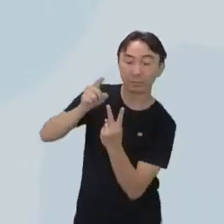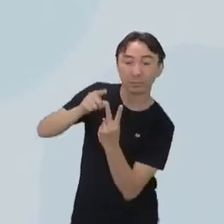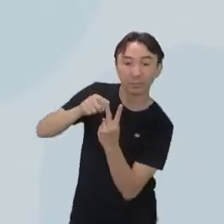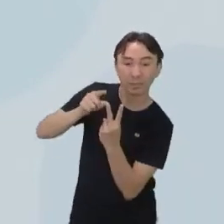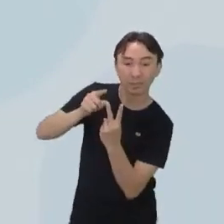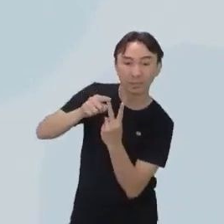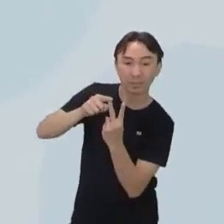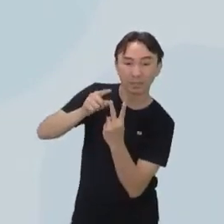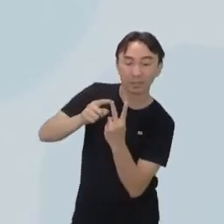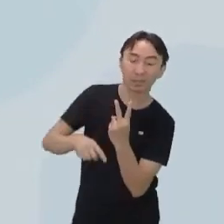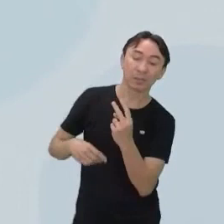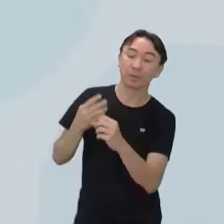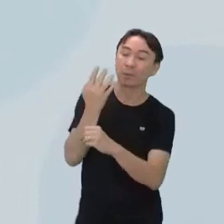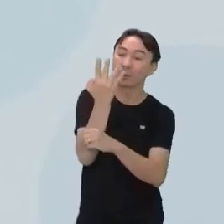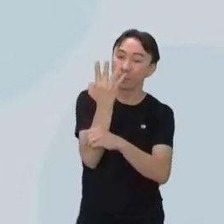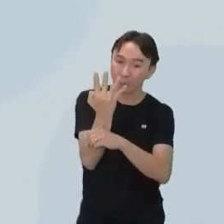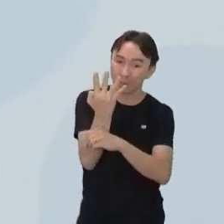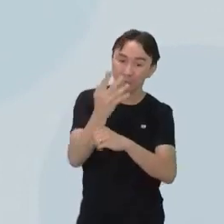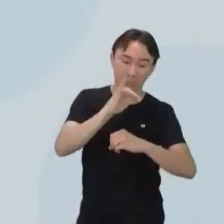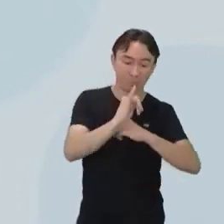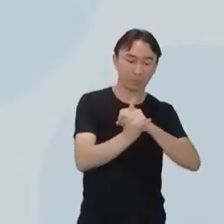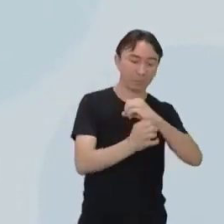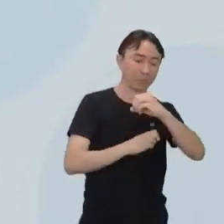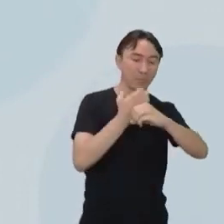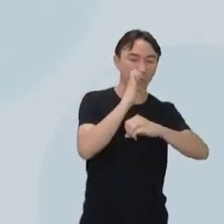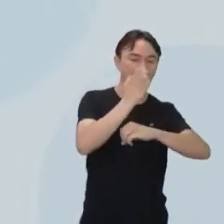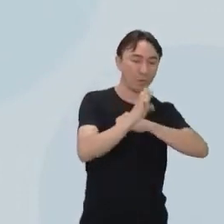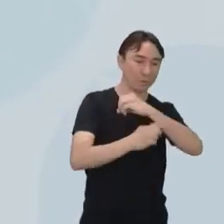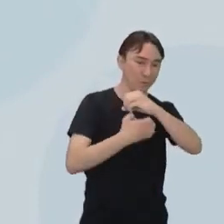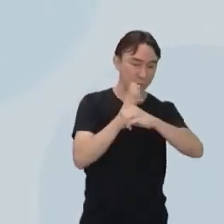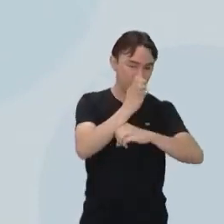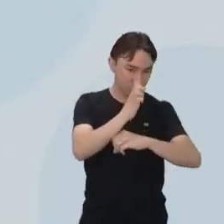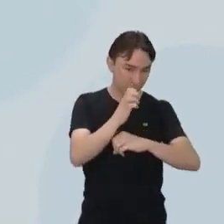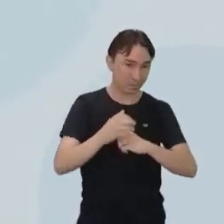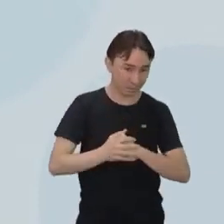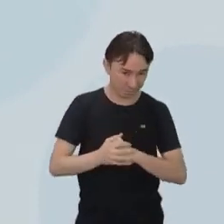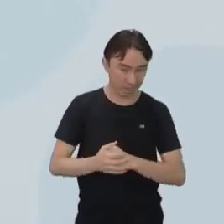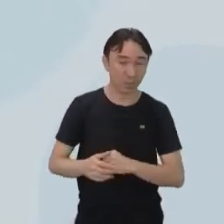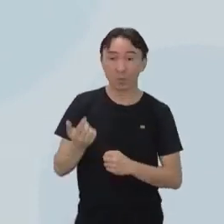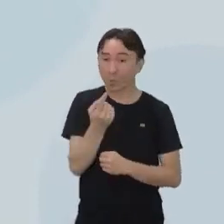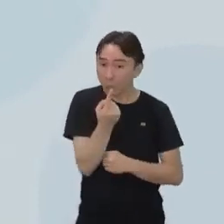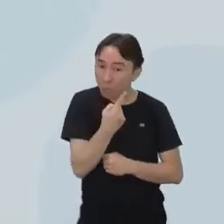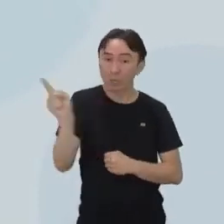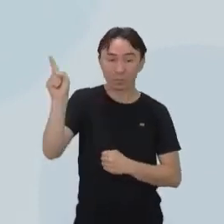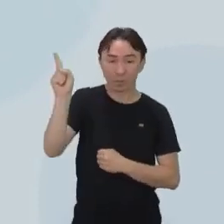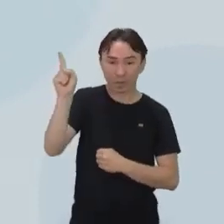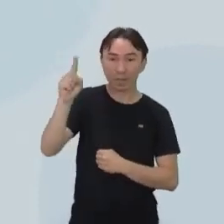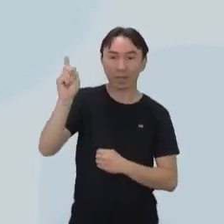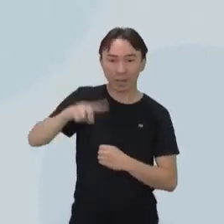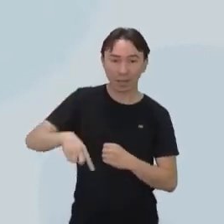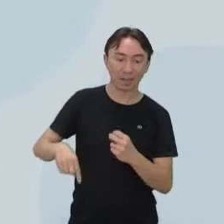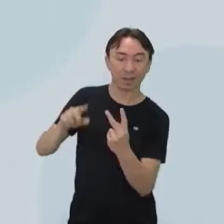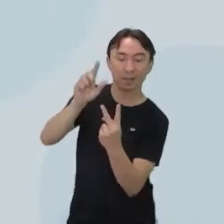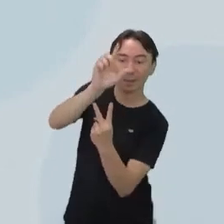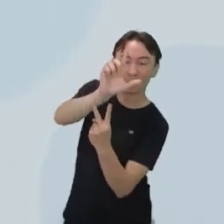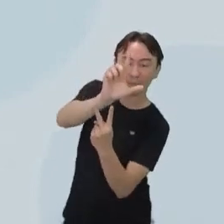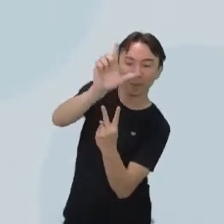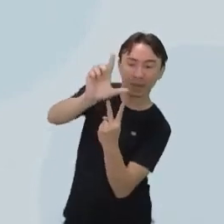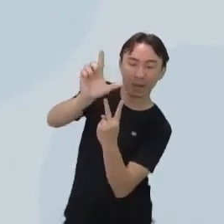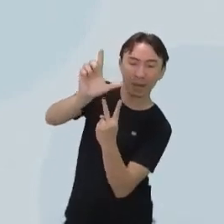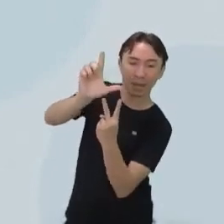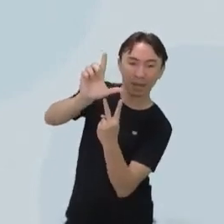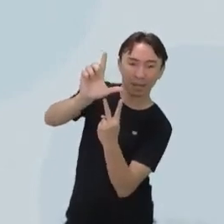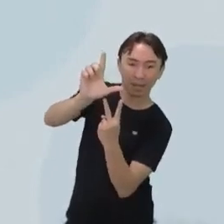última camada dele, 4 elétrons. Portanto, a última camada é a camada L. Ok? E, logicamente, a gente